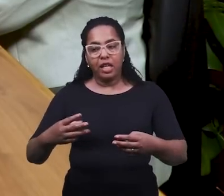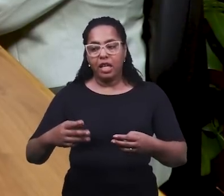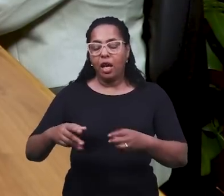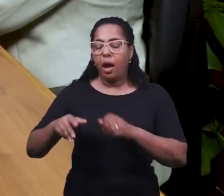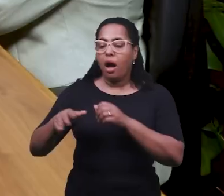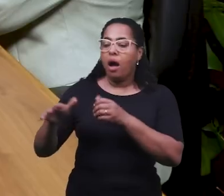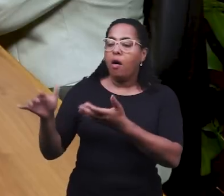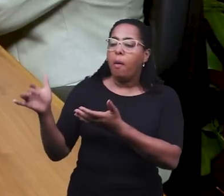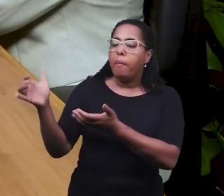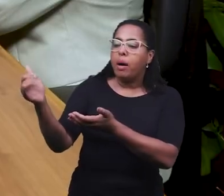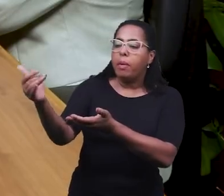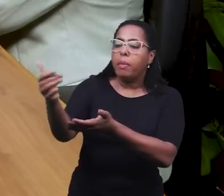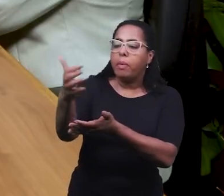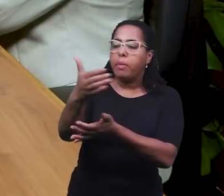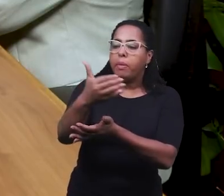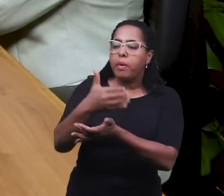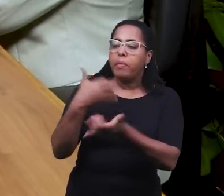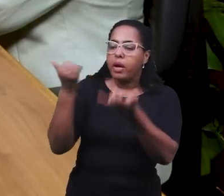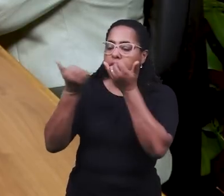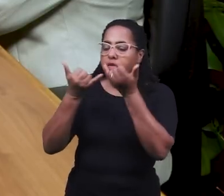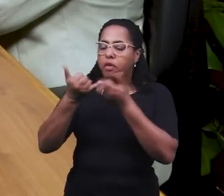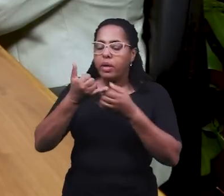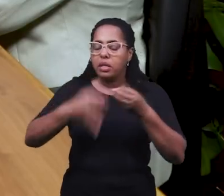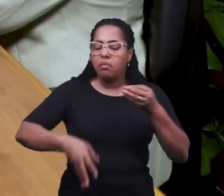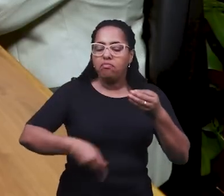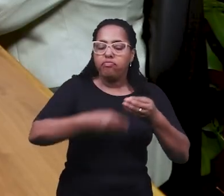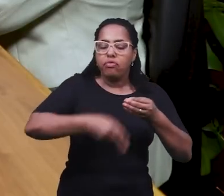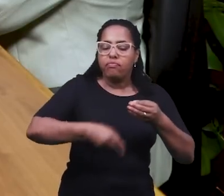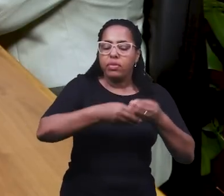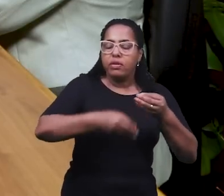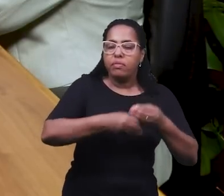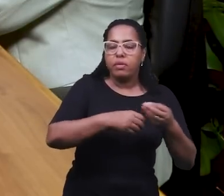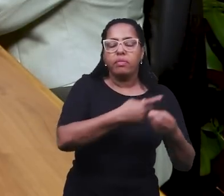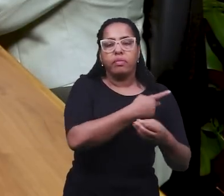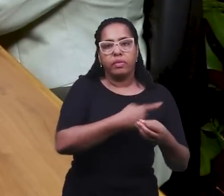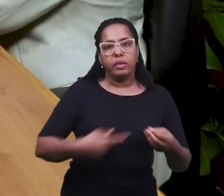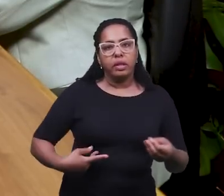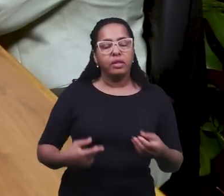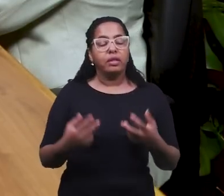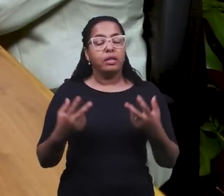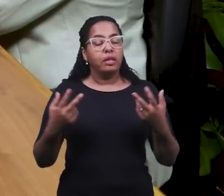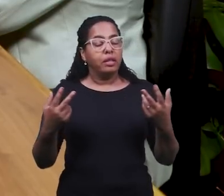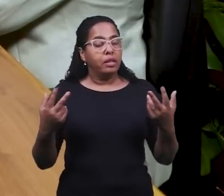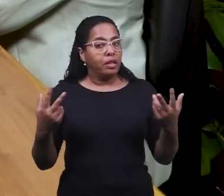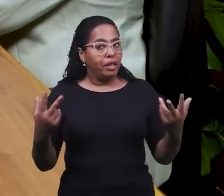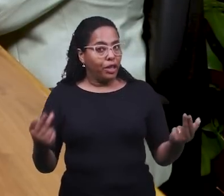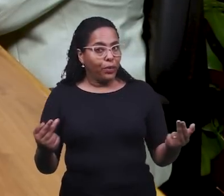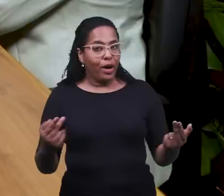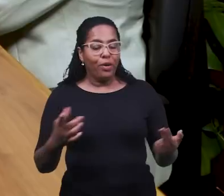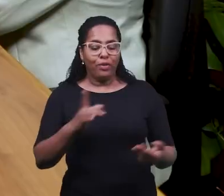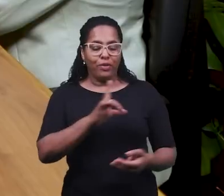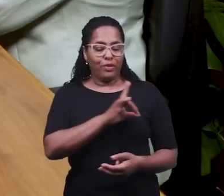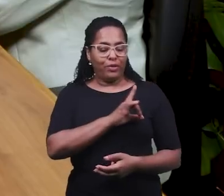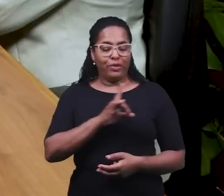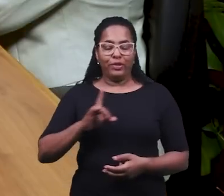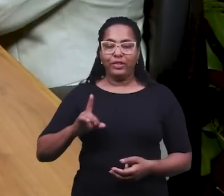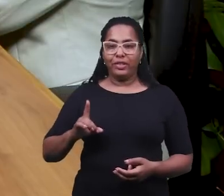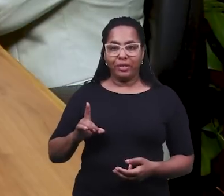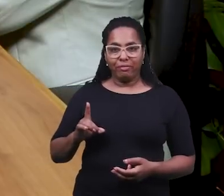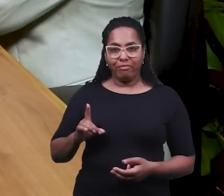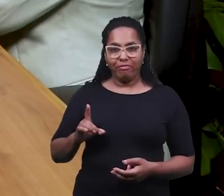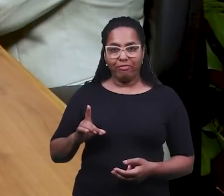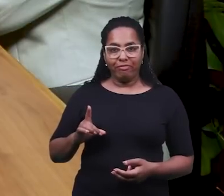entendeu? Que trazem para ele as necessidades de cada área. Assim. Então, o diácono hoje na igreja, ele é um cooperador